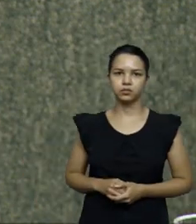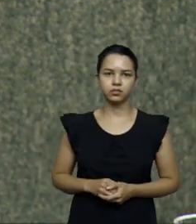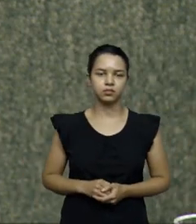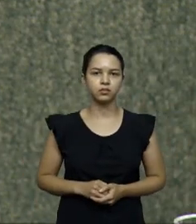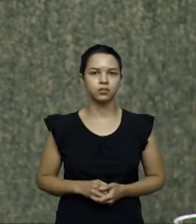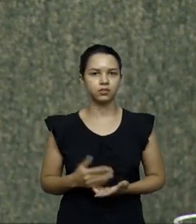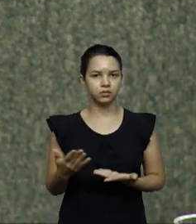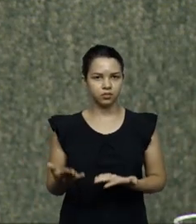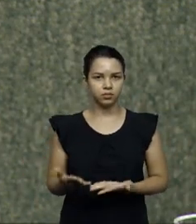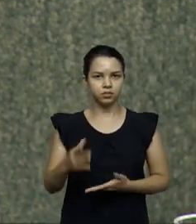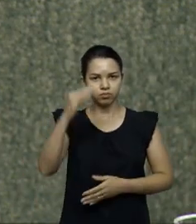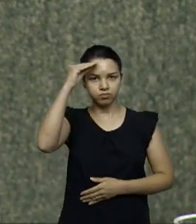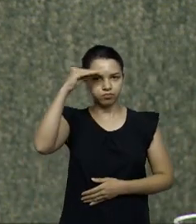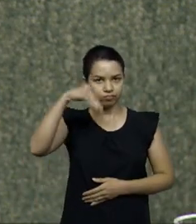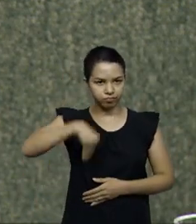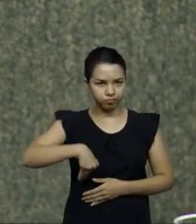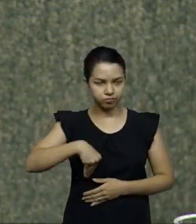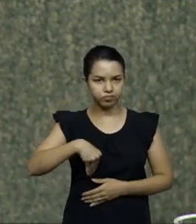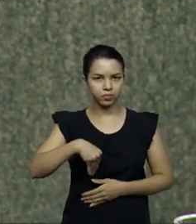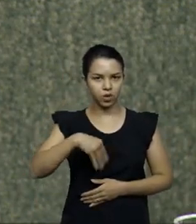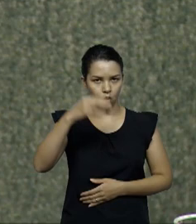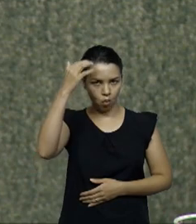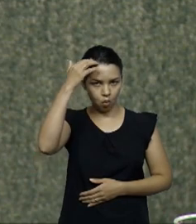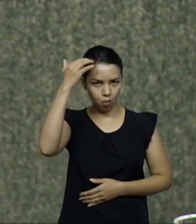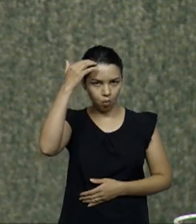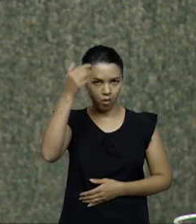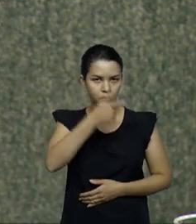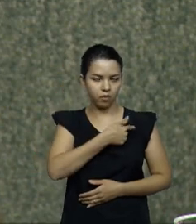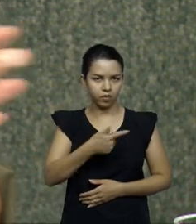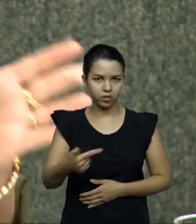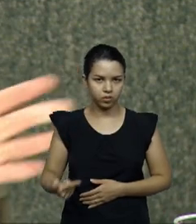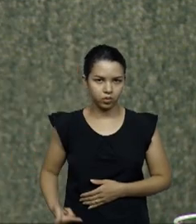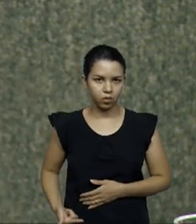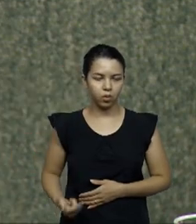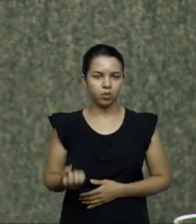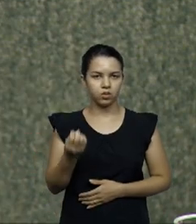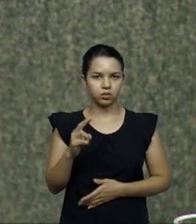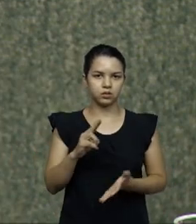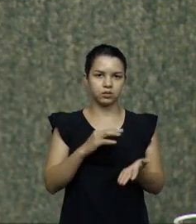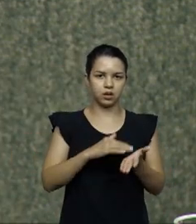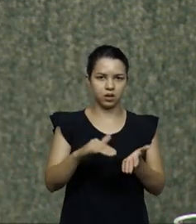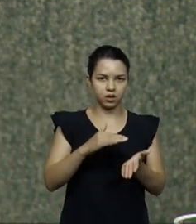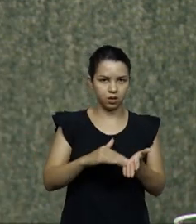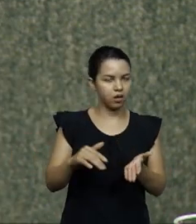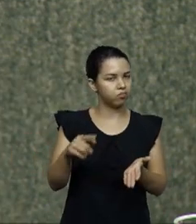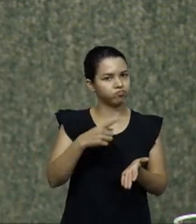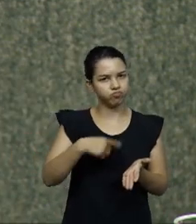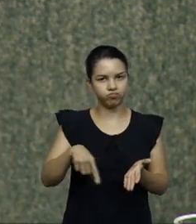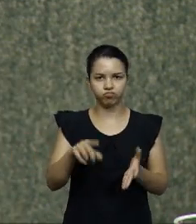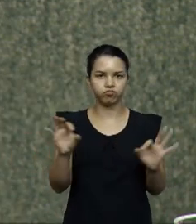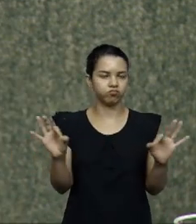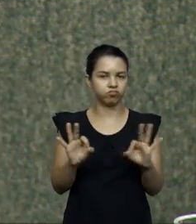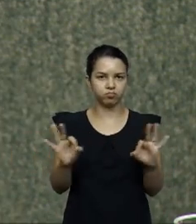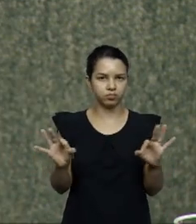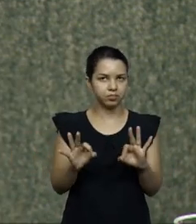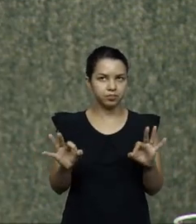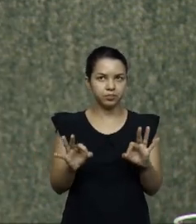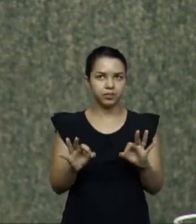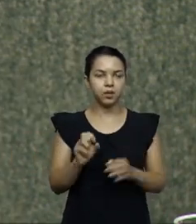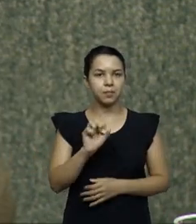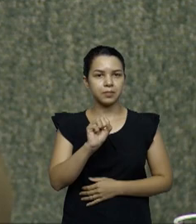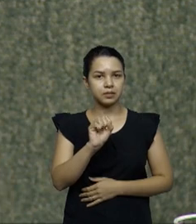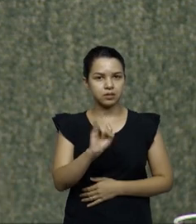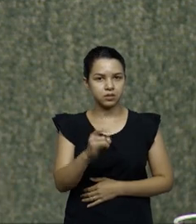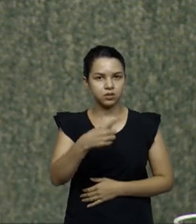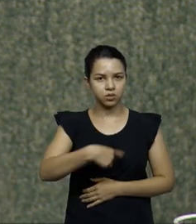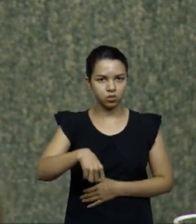Ok Isso não é culpa nem do governador e nem o secretário e ninguém nenhum de nós aqui mas se a gente tivesse feito